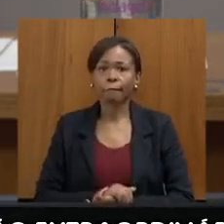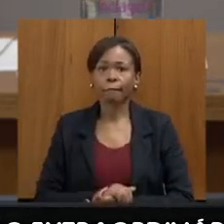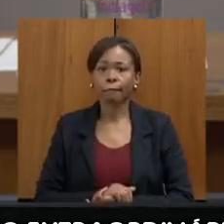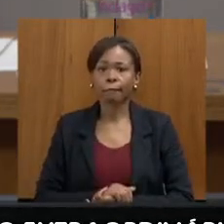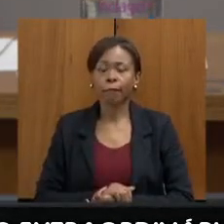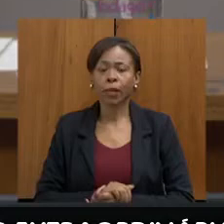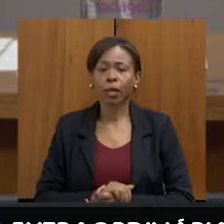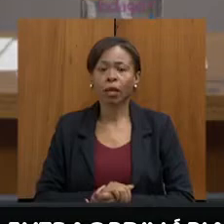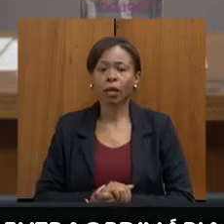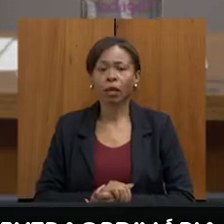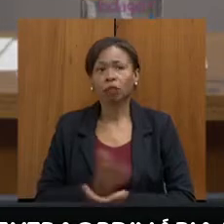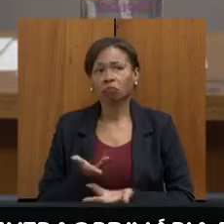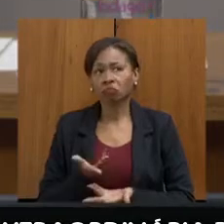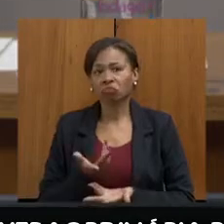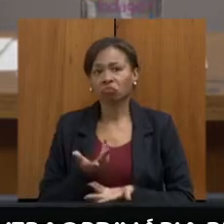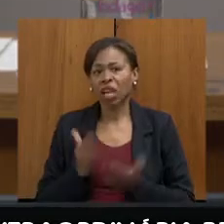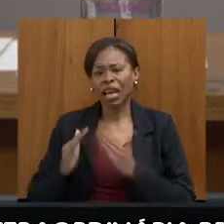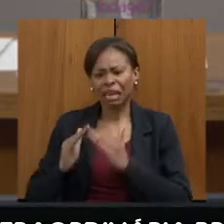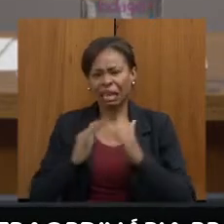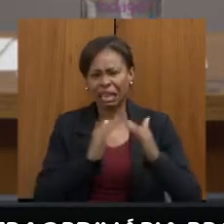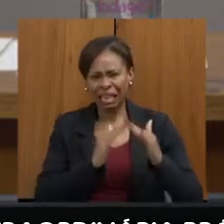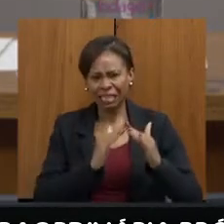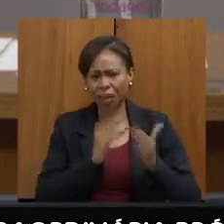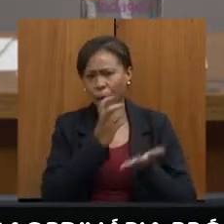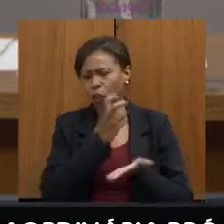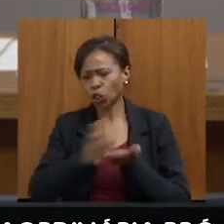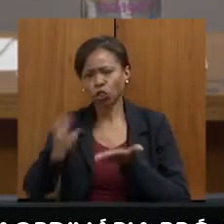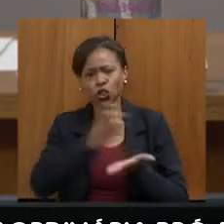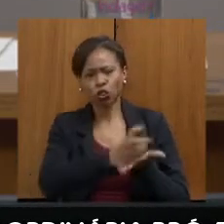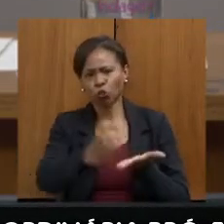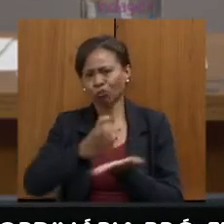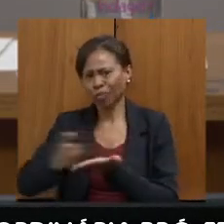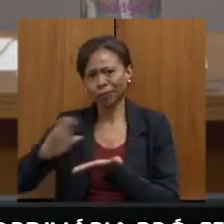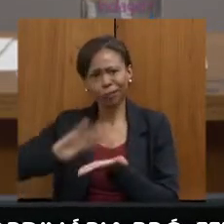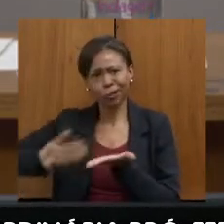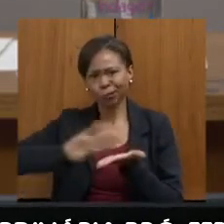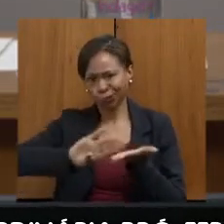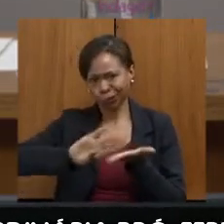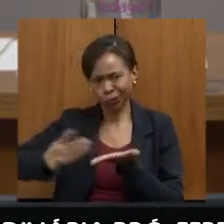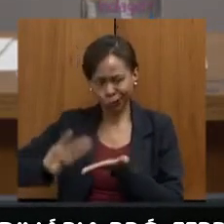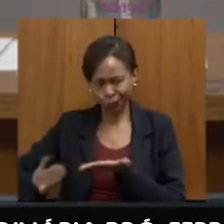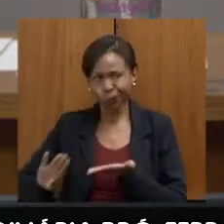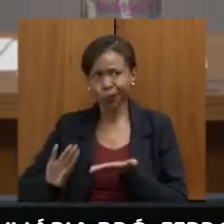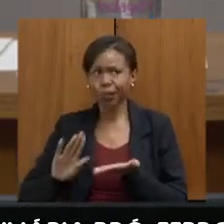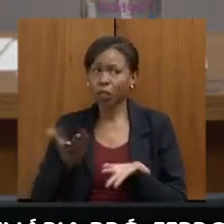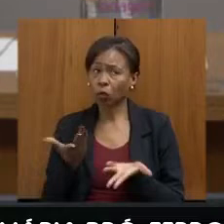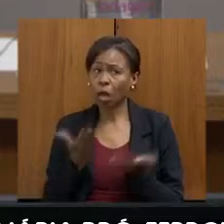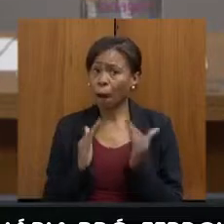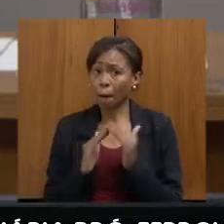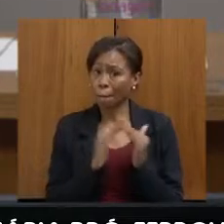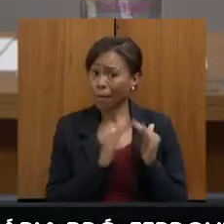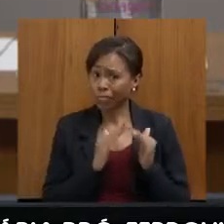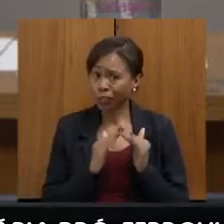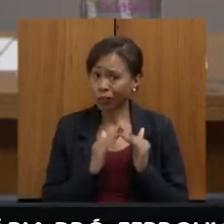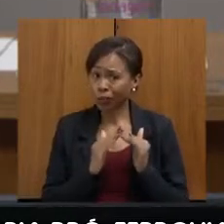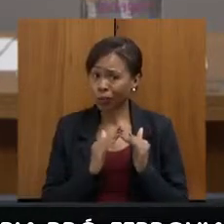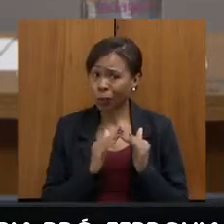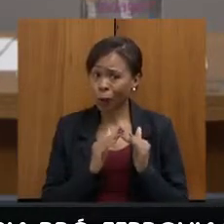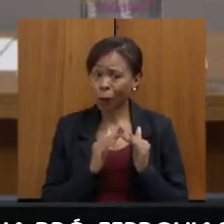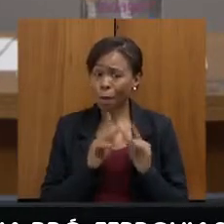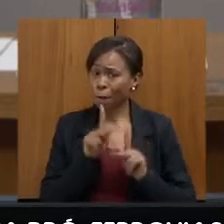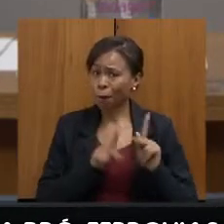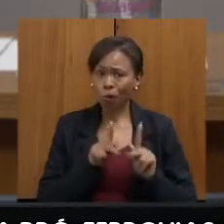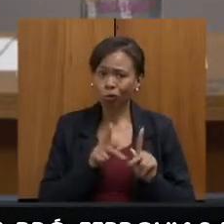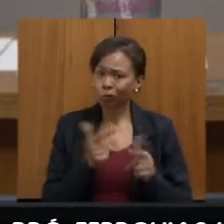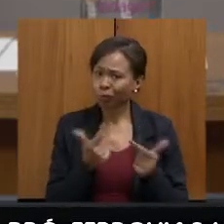as pessoas desapropriadas não foram não foi feita as habitações populares e os as obras